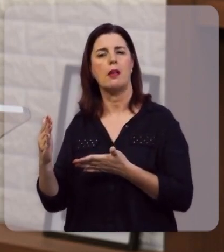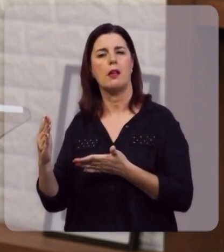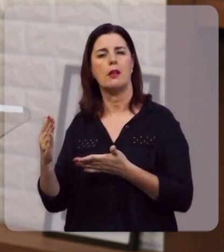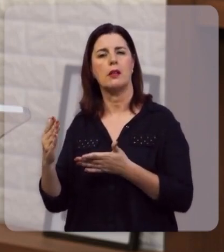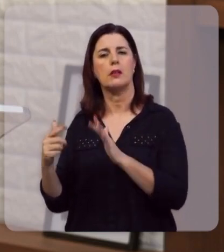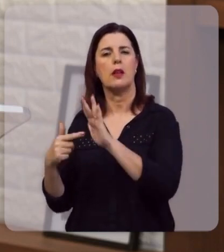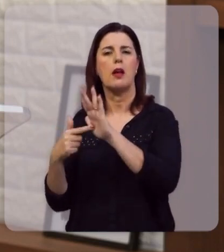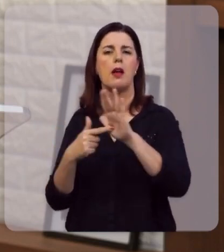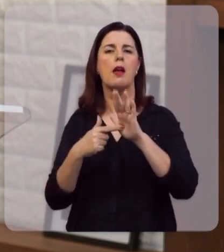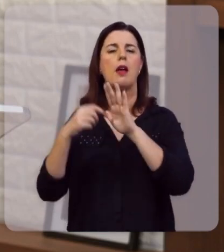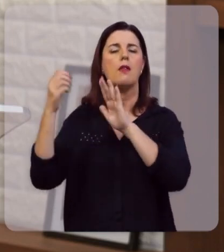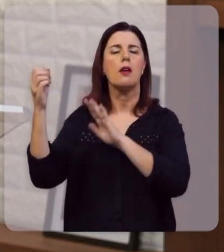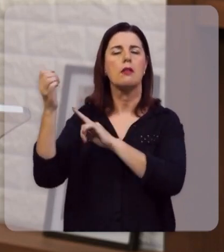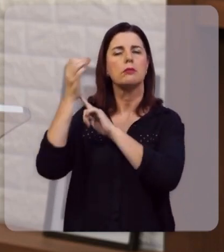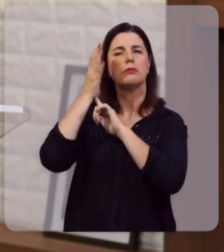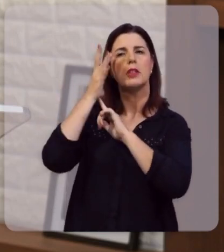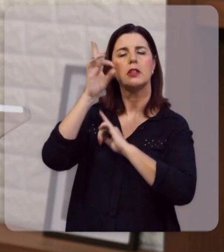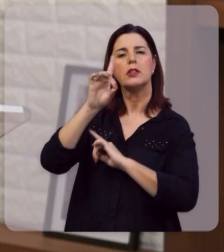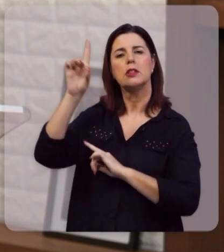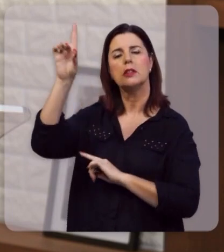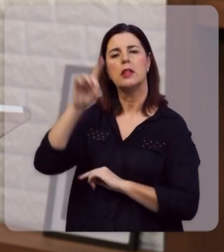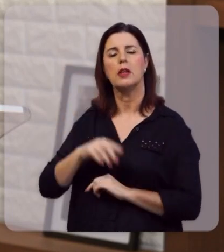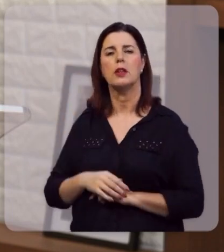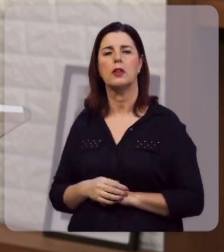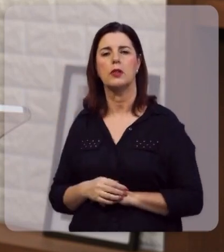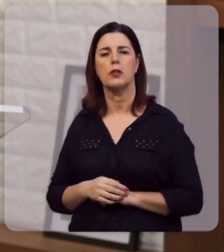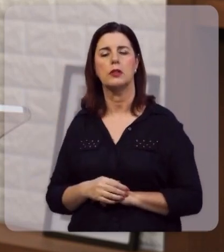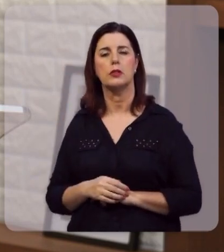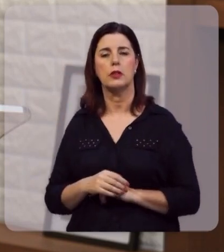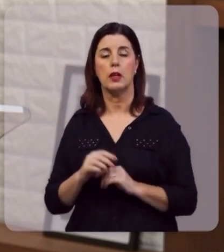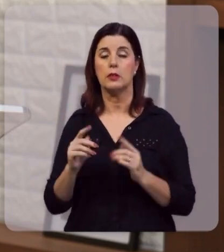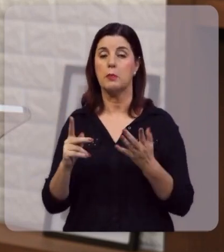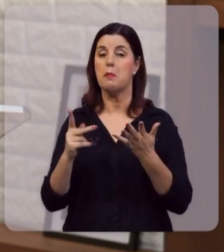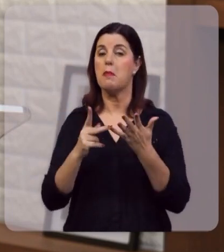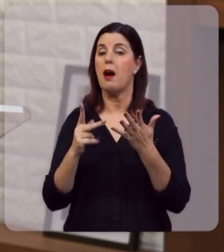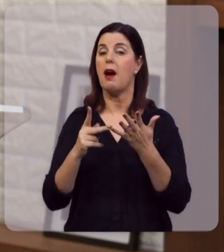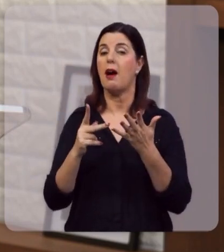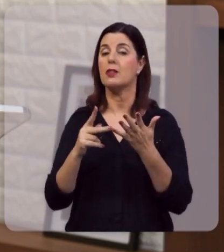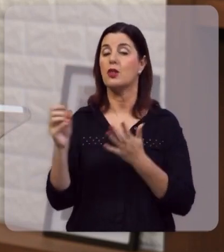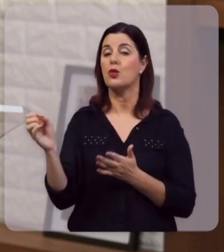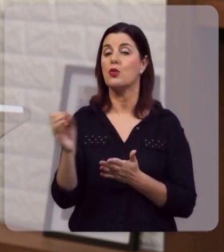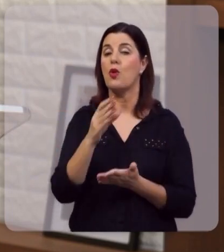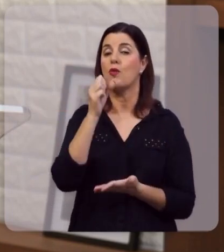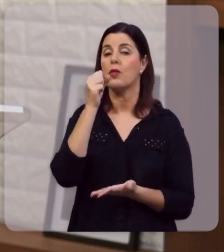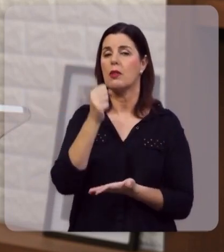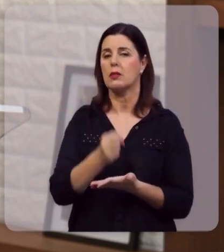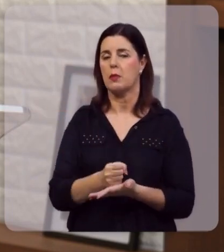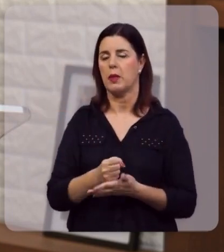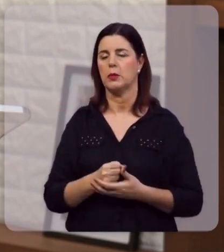da revelação divina nas páginas do Novo Testamento.